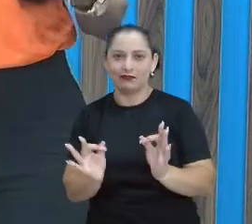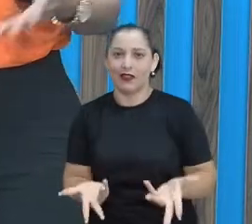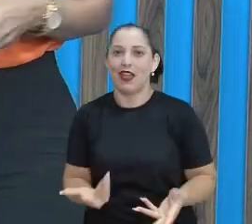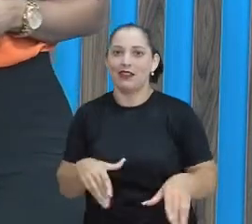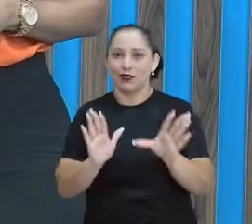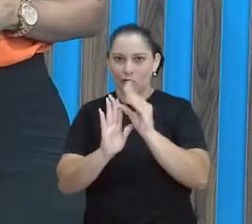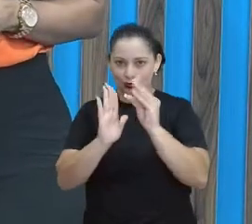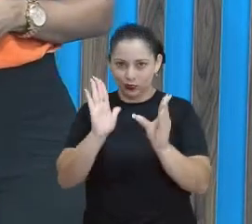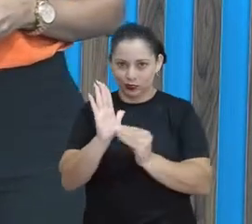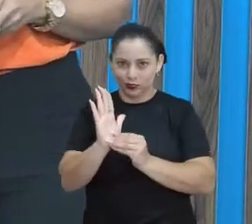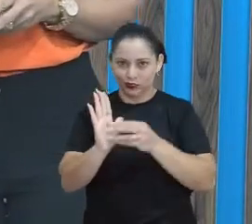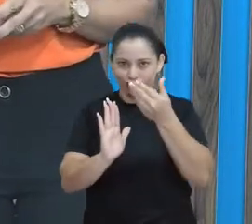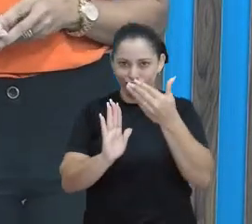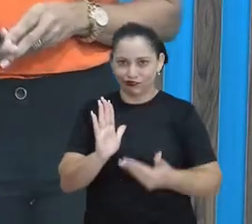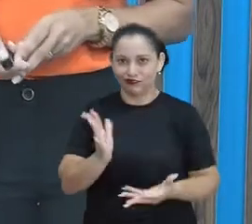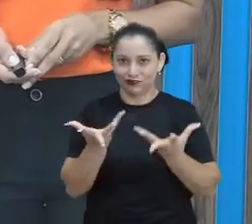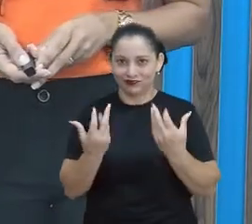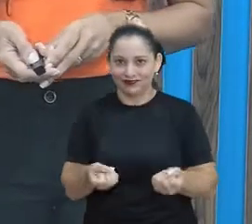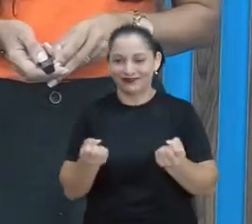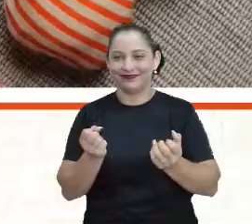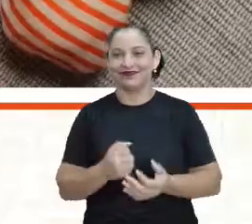materiais, para essas proposições. Vamos lá.